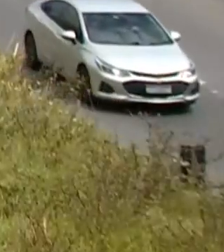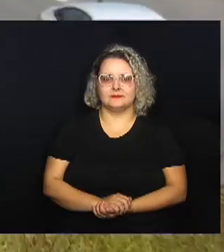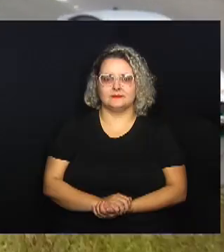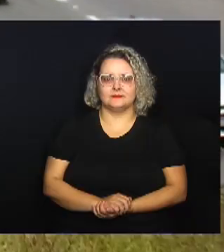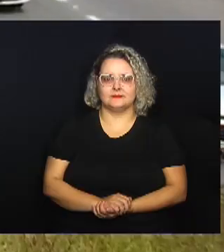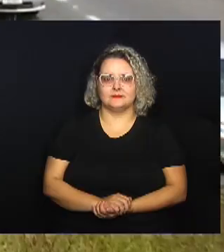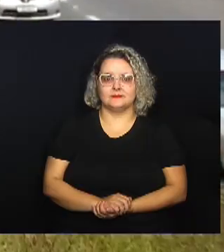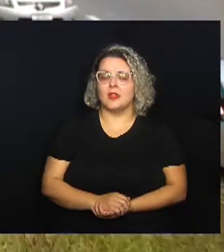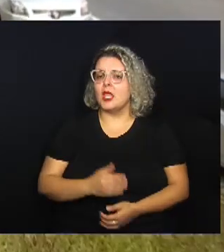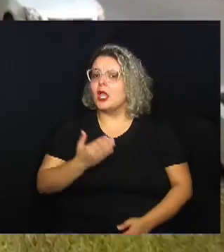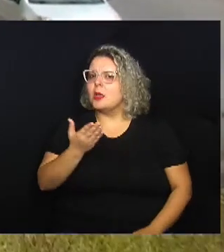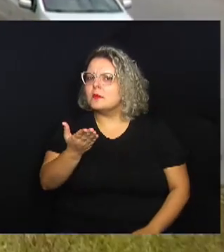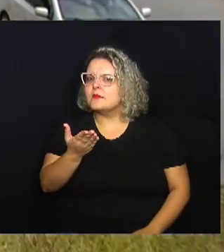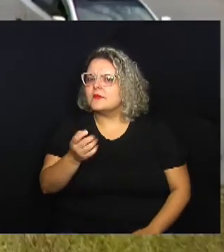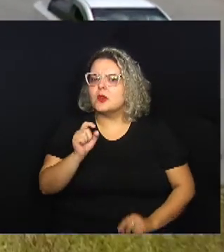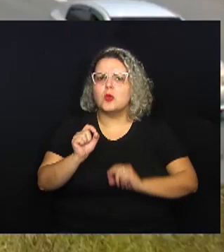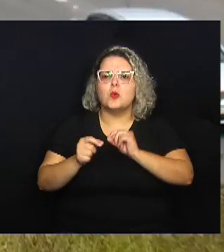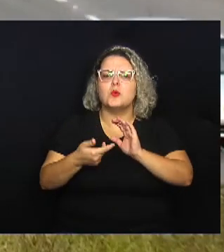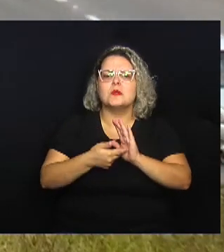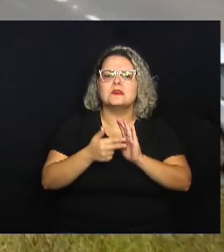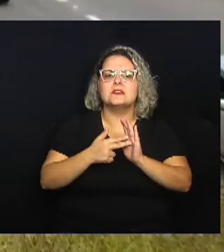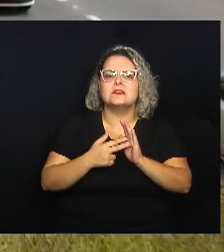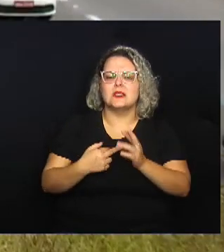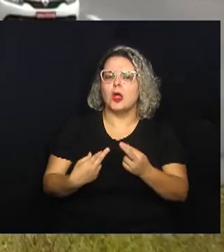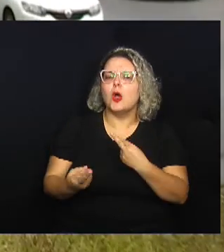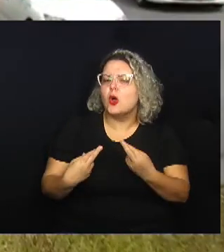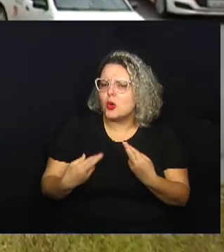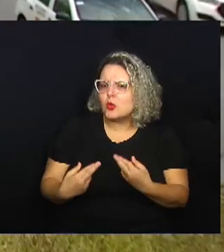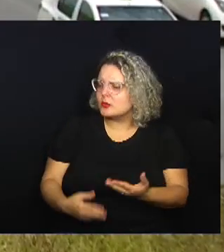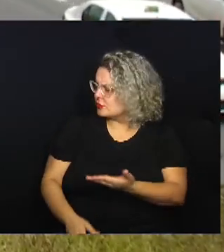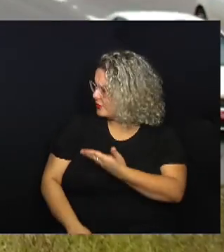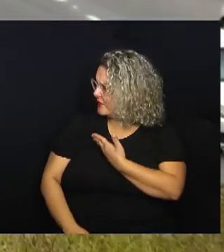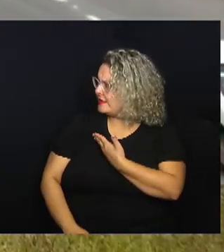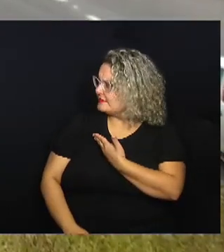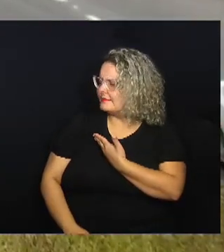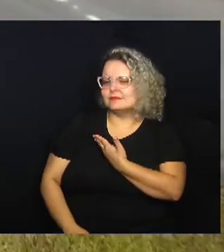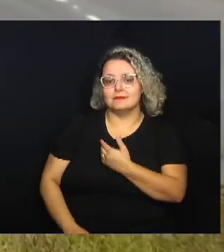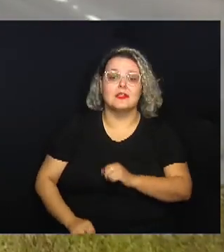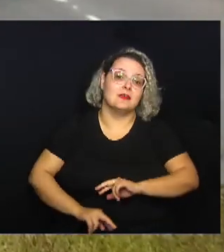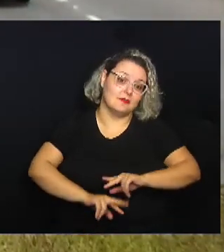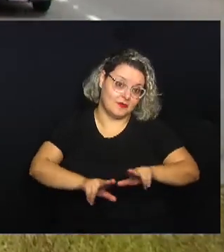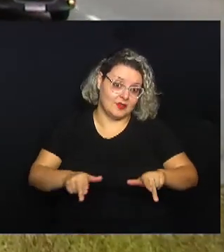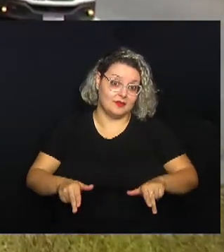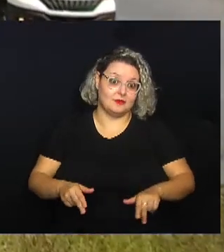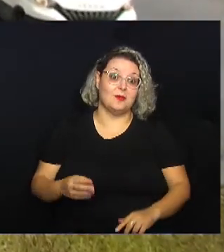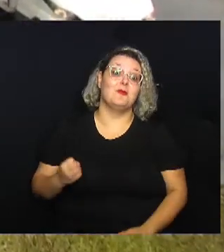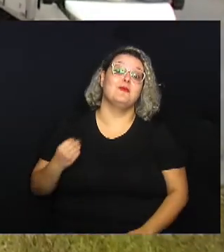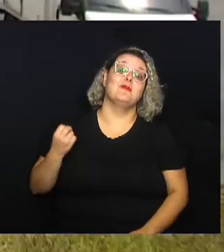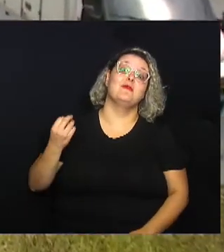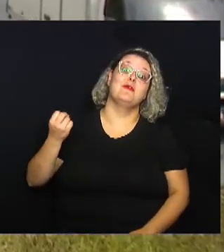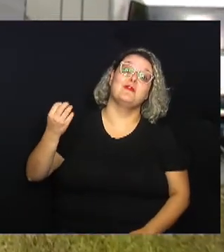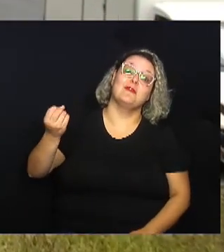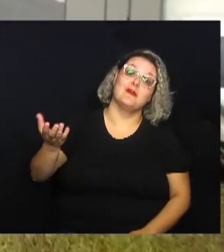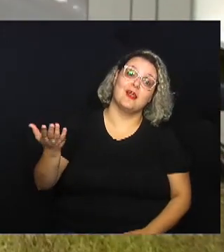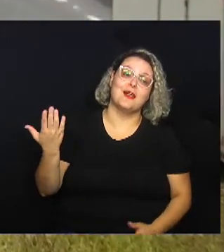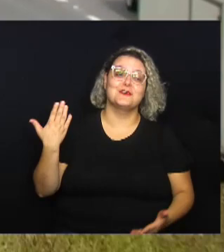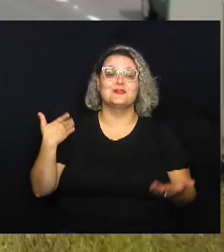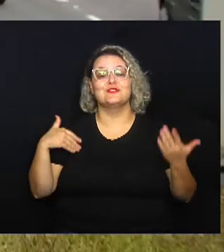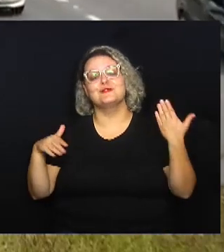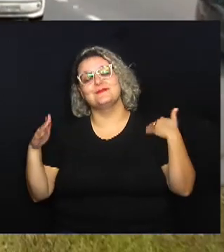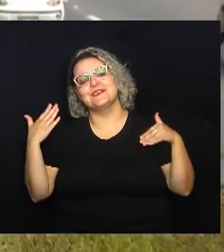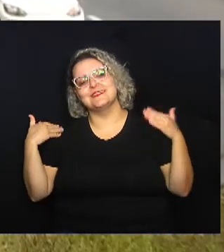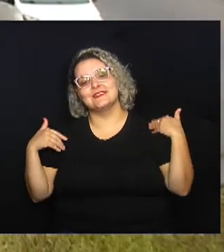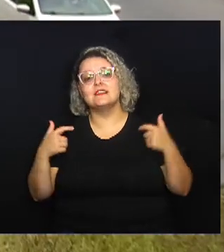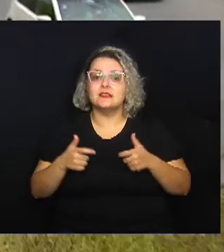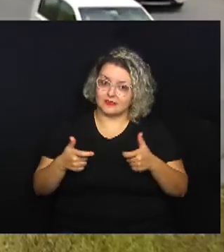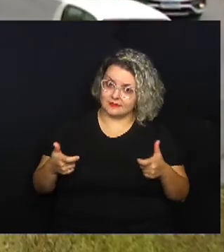para você o que significa Rodovia para muitos rodovias é sinônimo de viagem e na maioria das